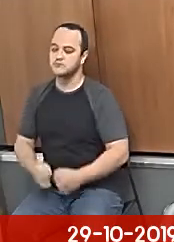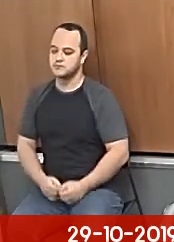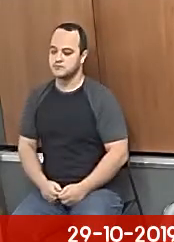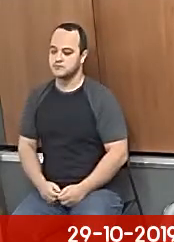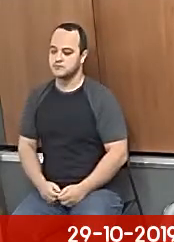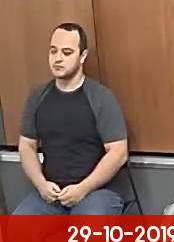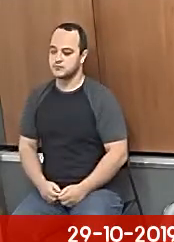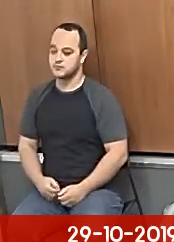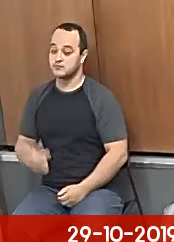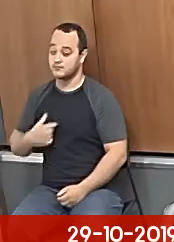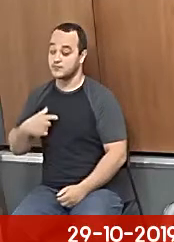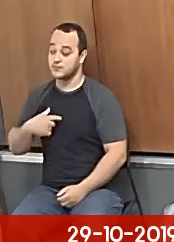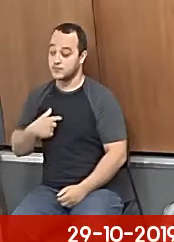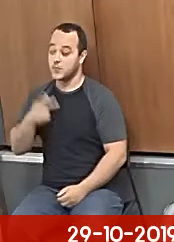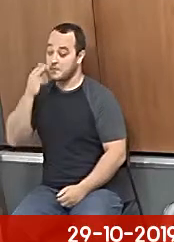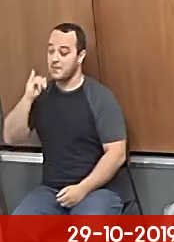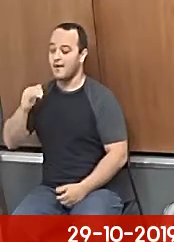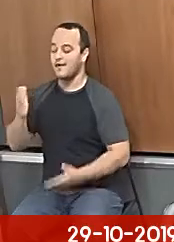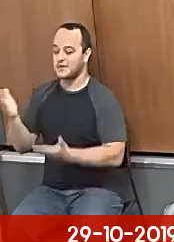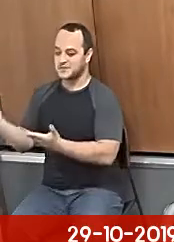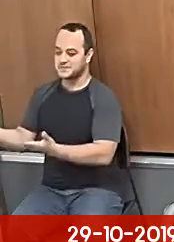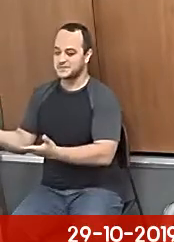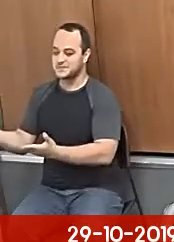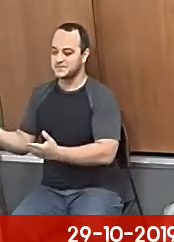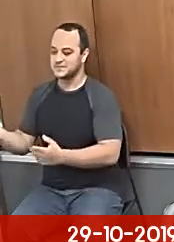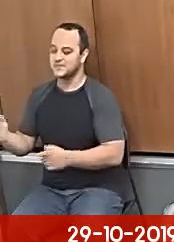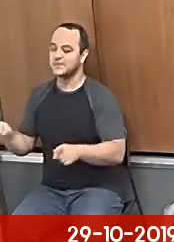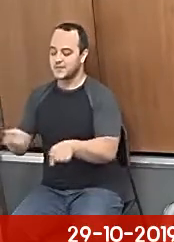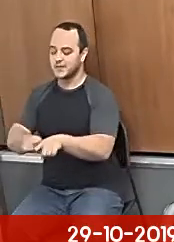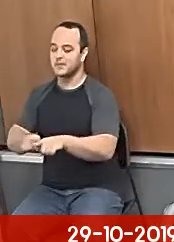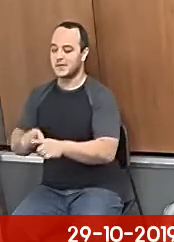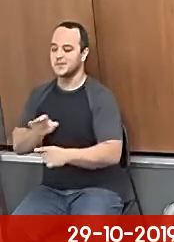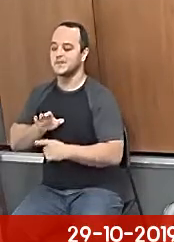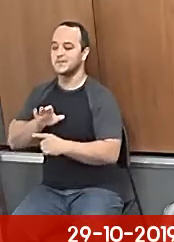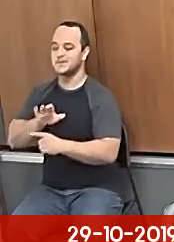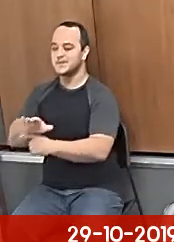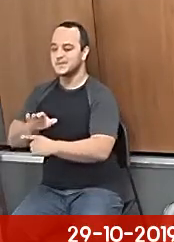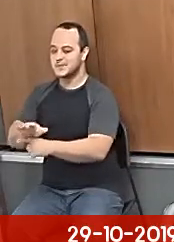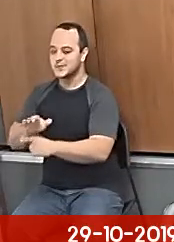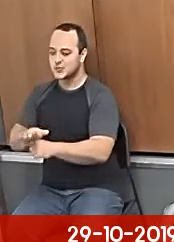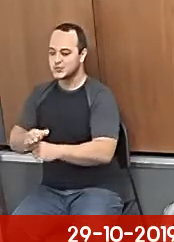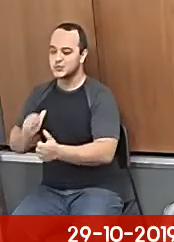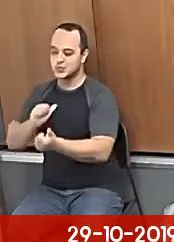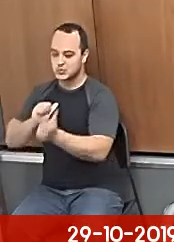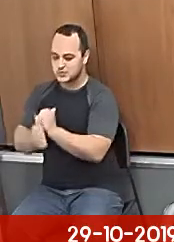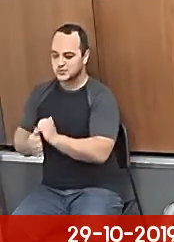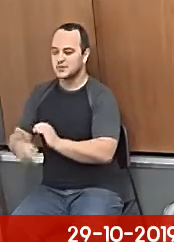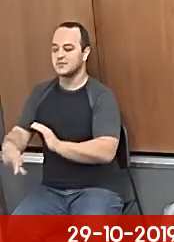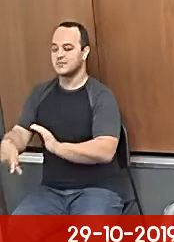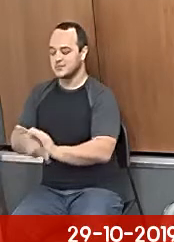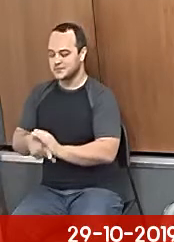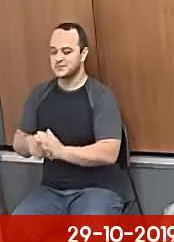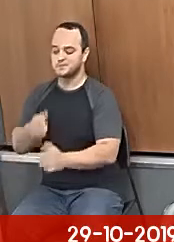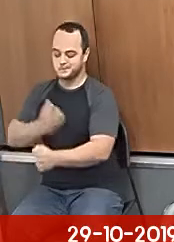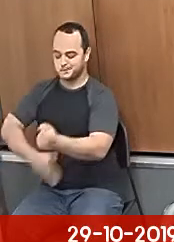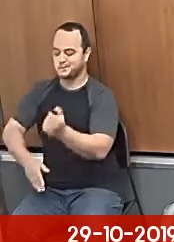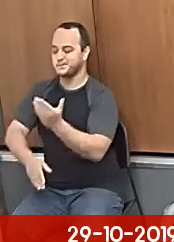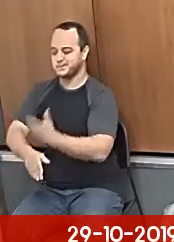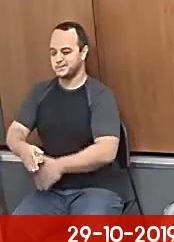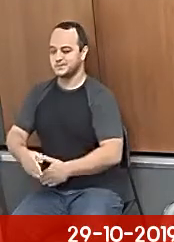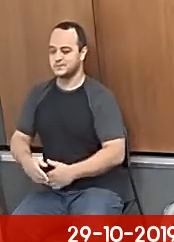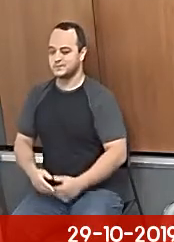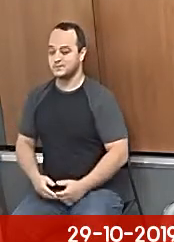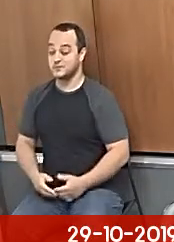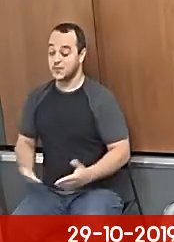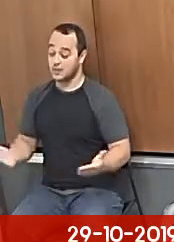como pai e como apoiador do esporte para amputados, a gente vê uma realidade